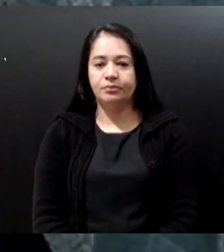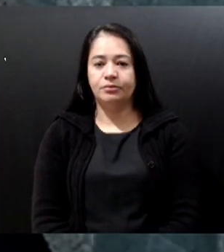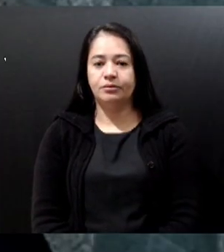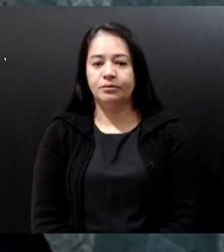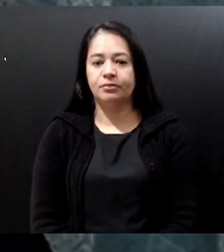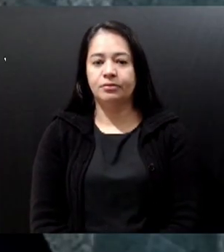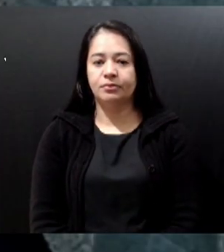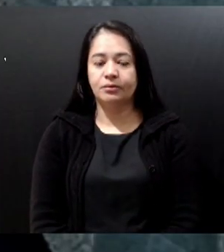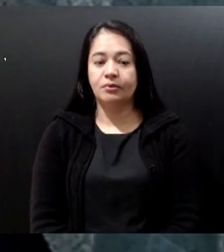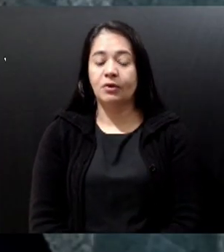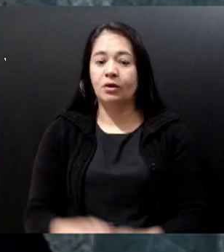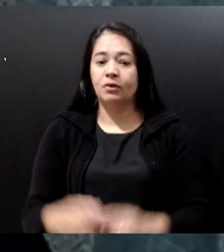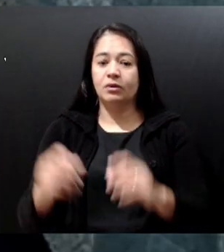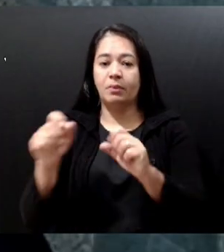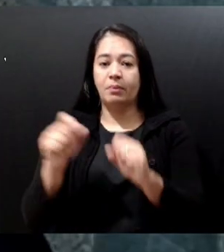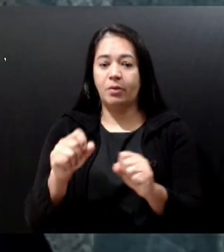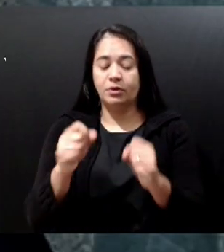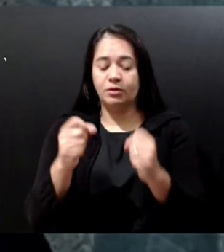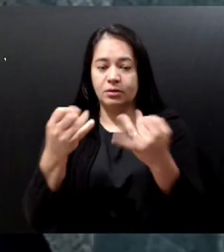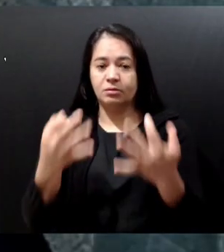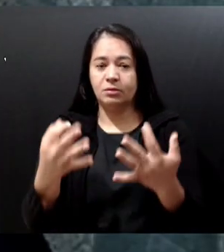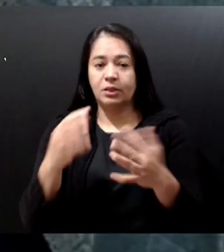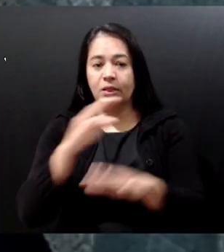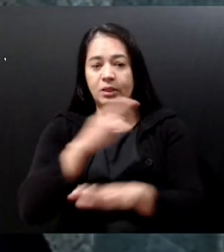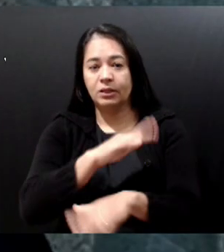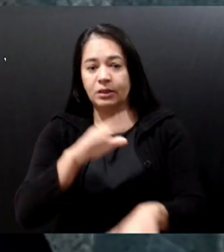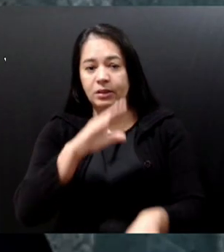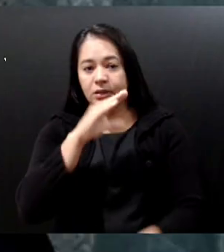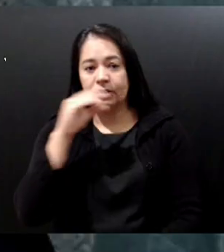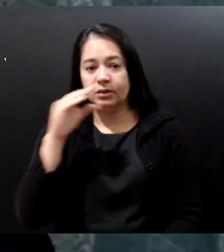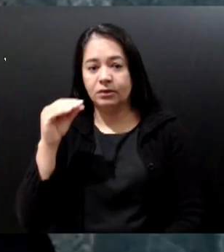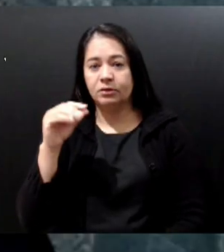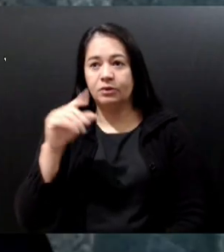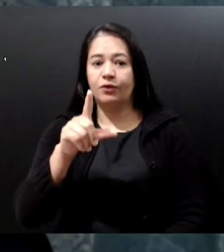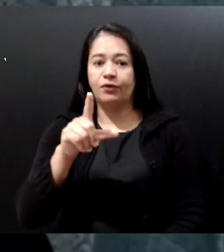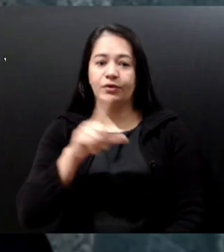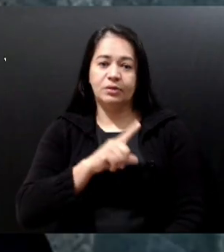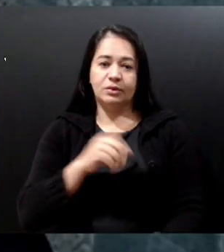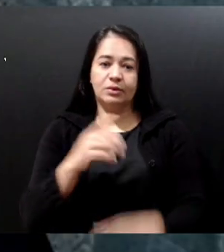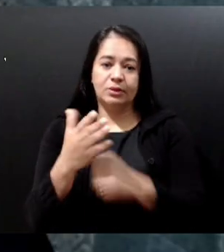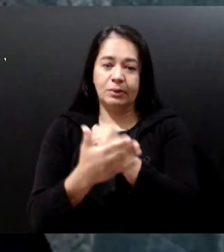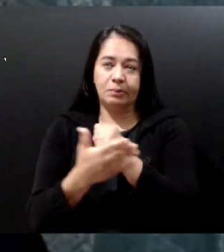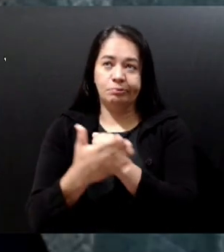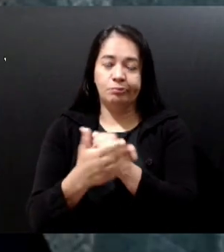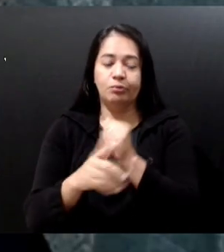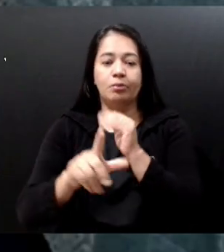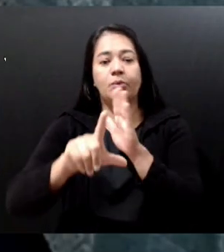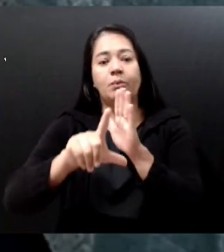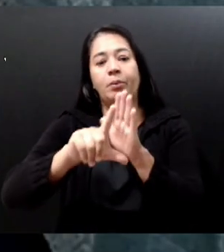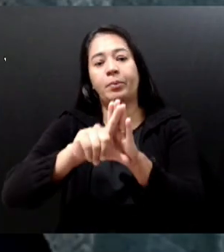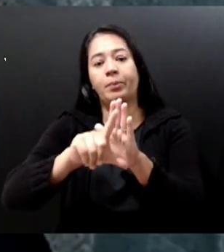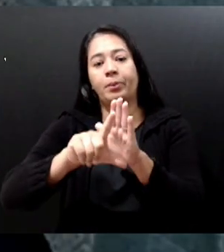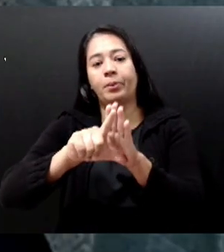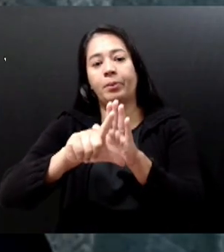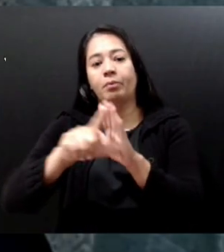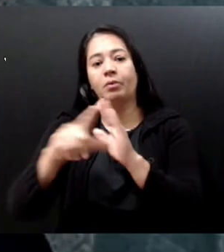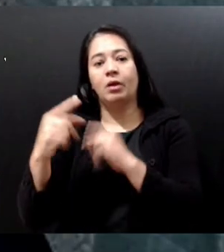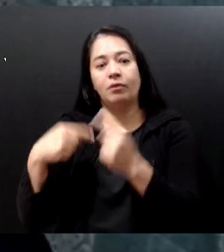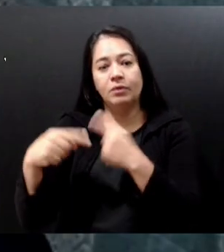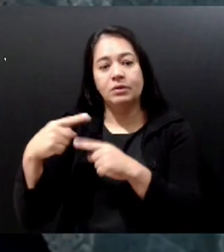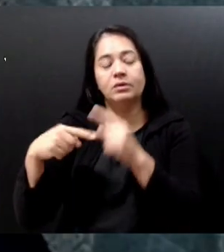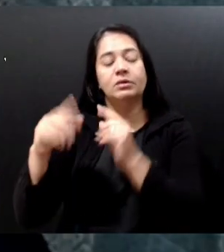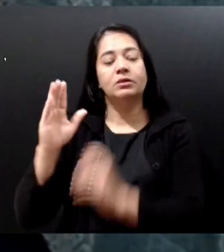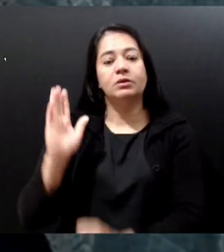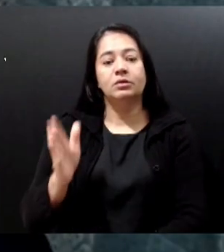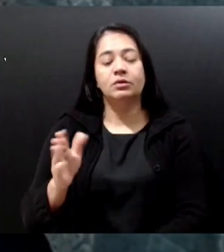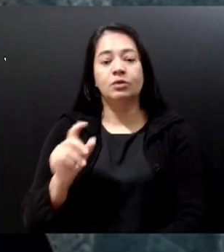uma legislação que a gente fala que ela é muito avançada, que é o Estatuto da Criança e do Adolescente, que é uma das mais avançadas